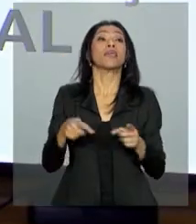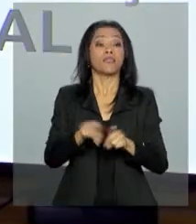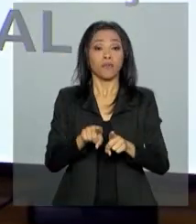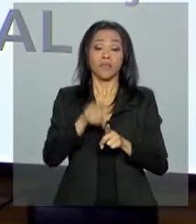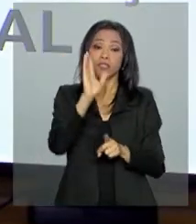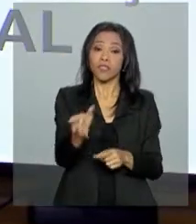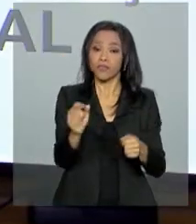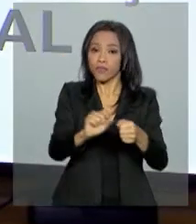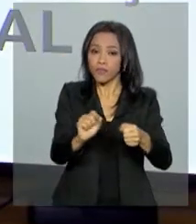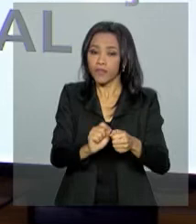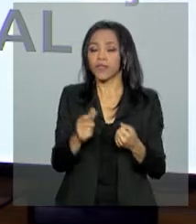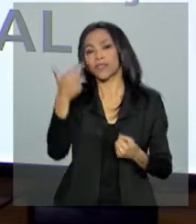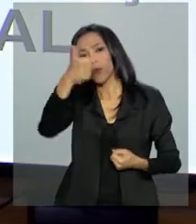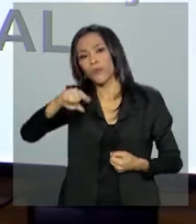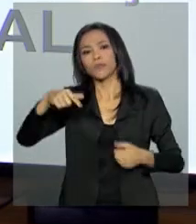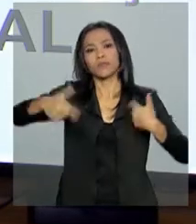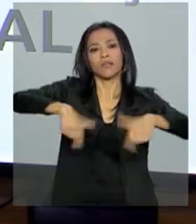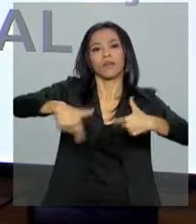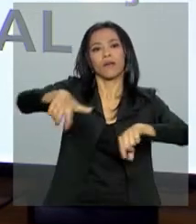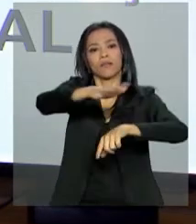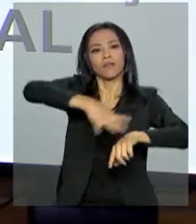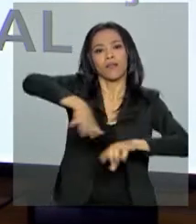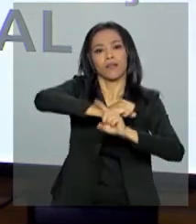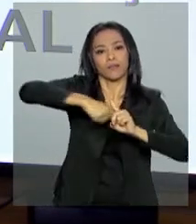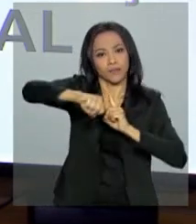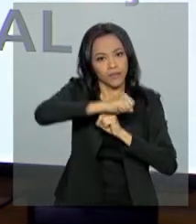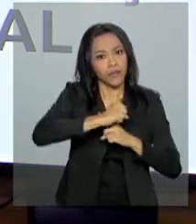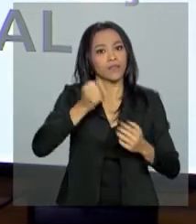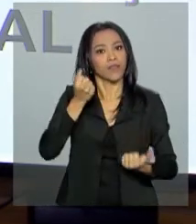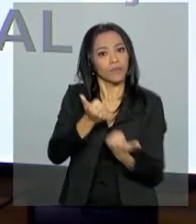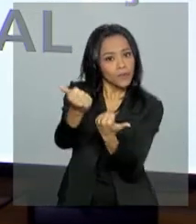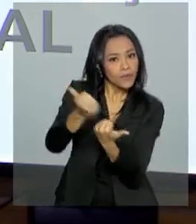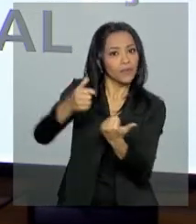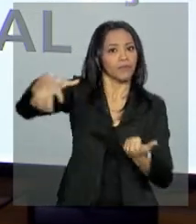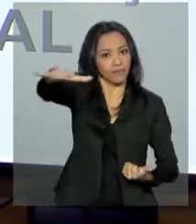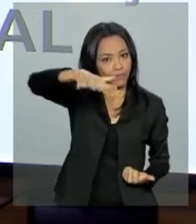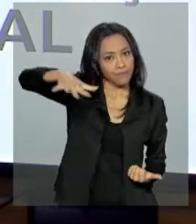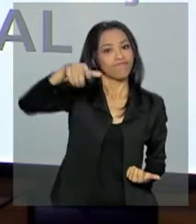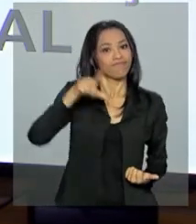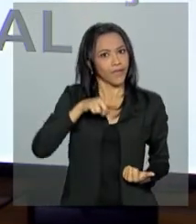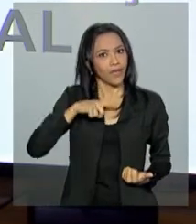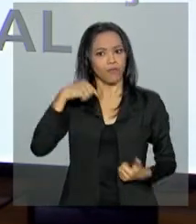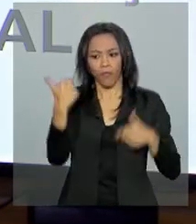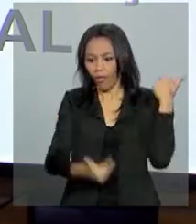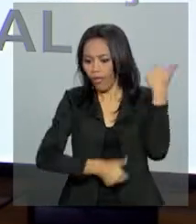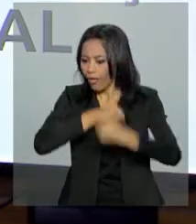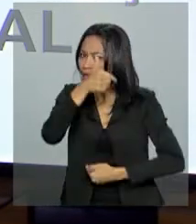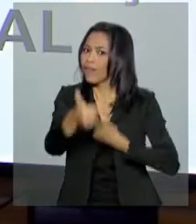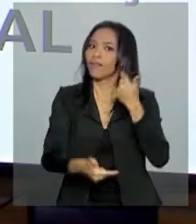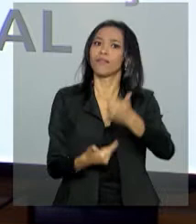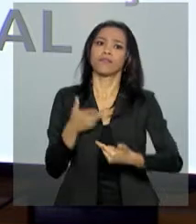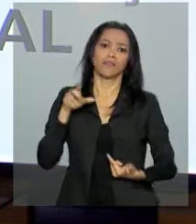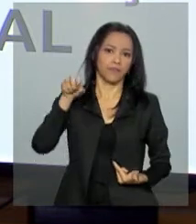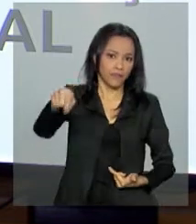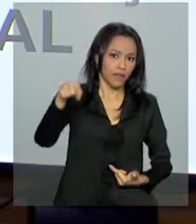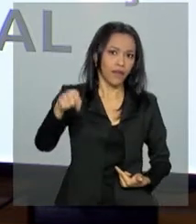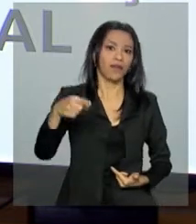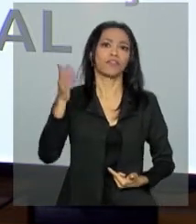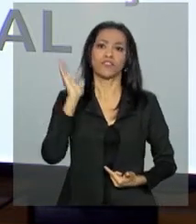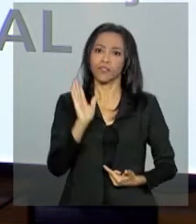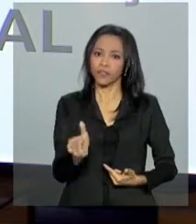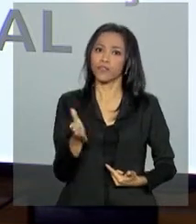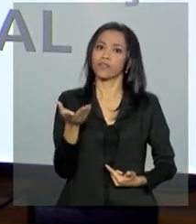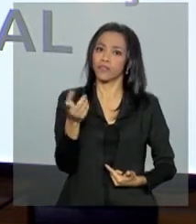foram realizadas ações sociais na comunidade. Então, houve uma grande ação social inaugurando